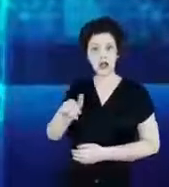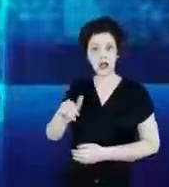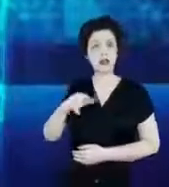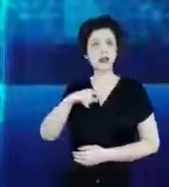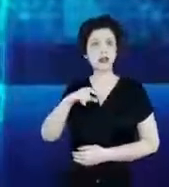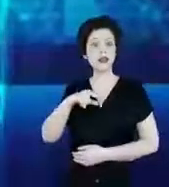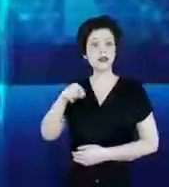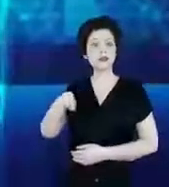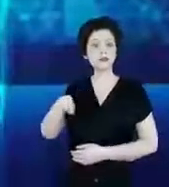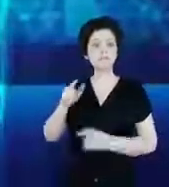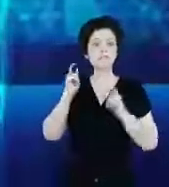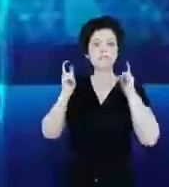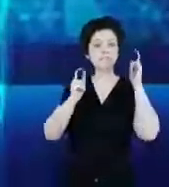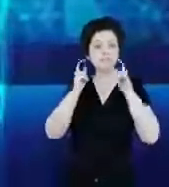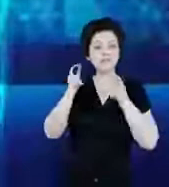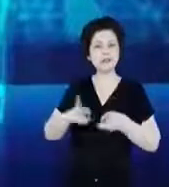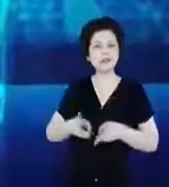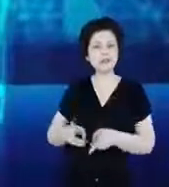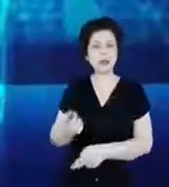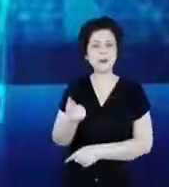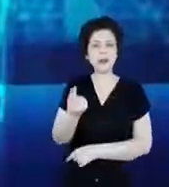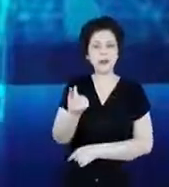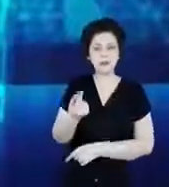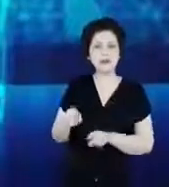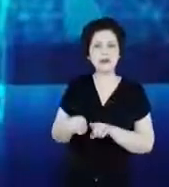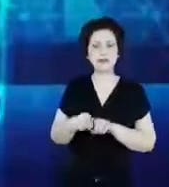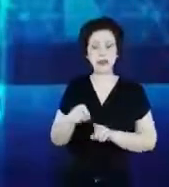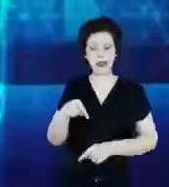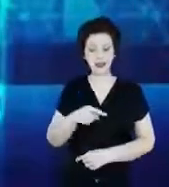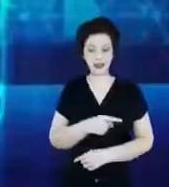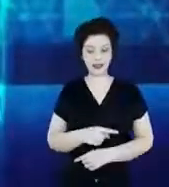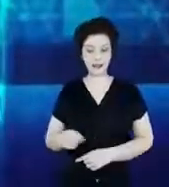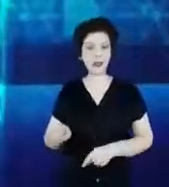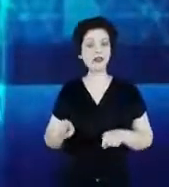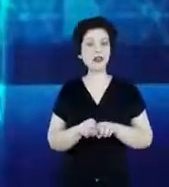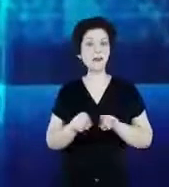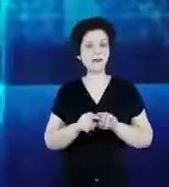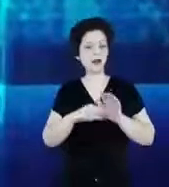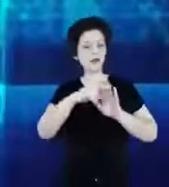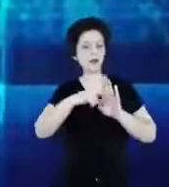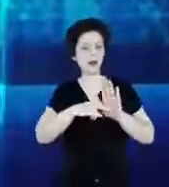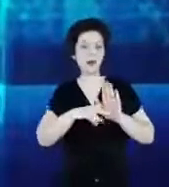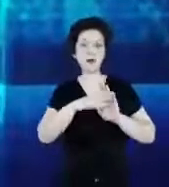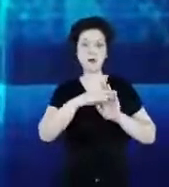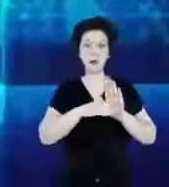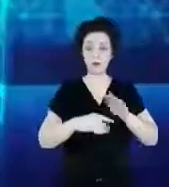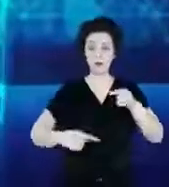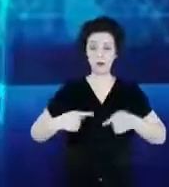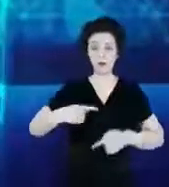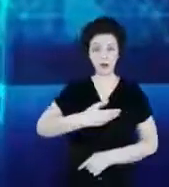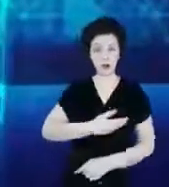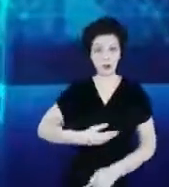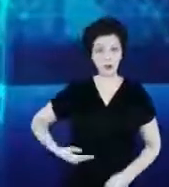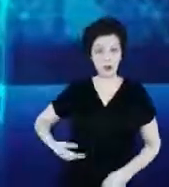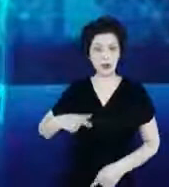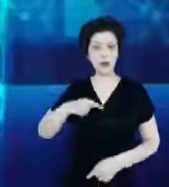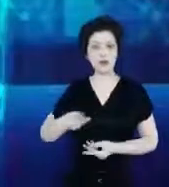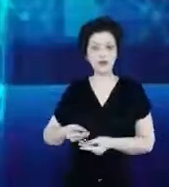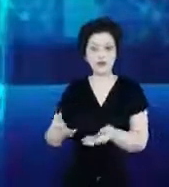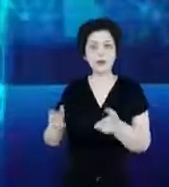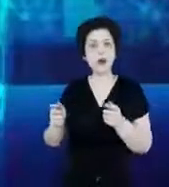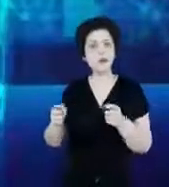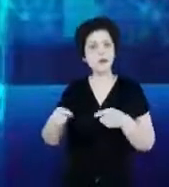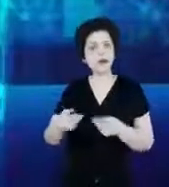essa preocupação constante com a tarifa, essa semana nós também regulamentamos uma política pública que vai permitir com